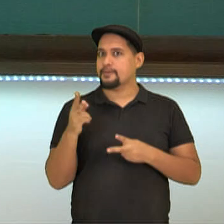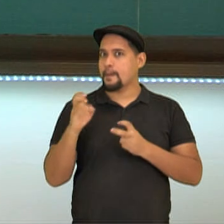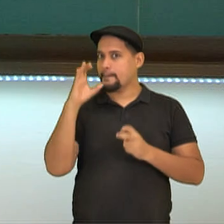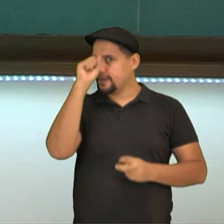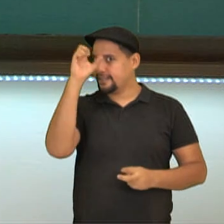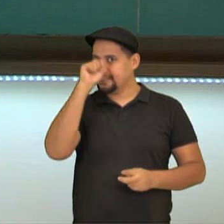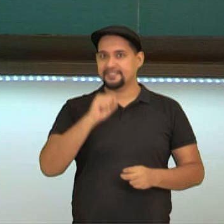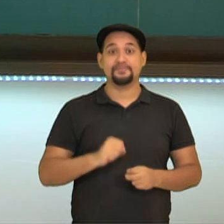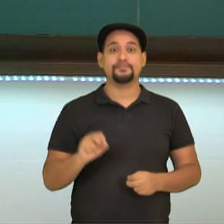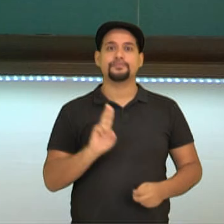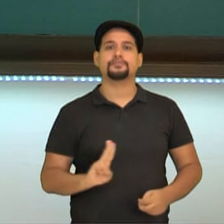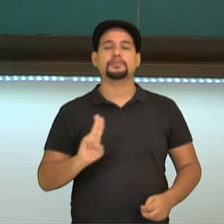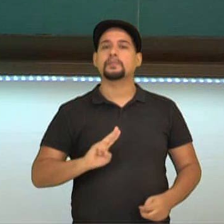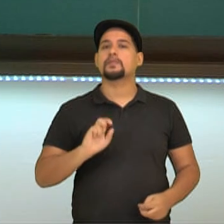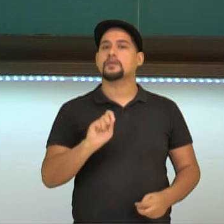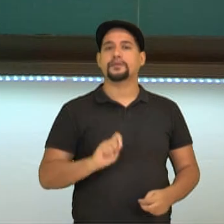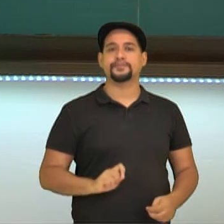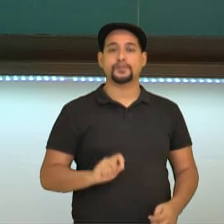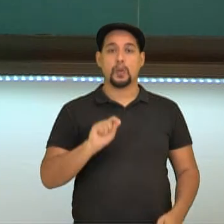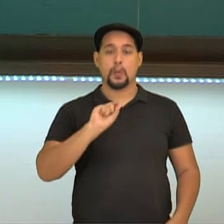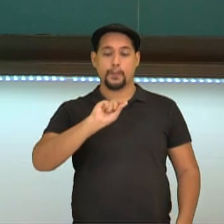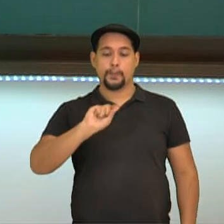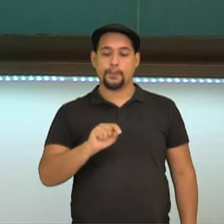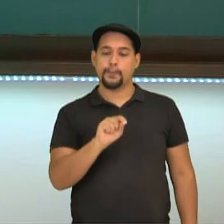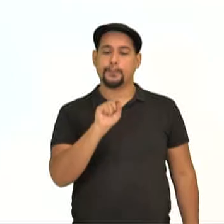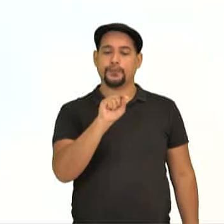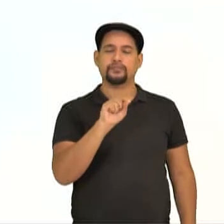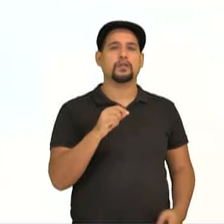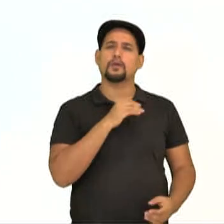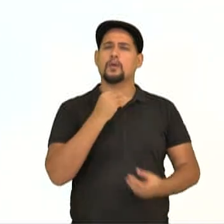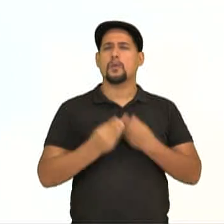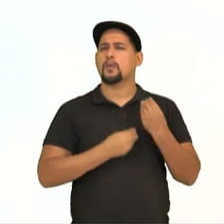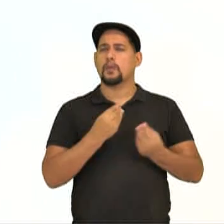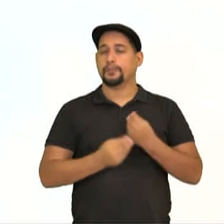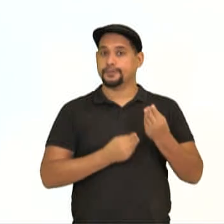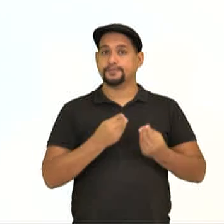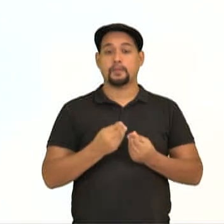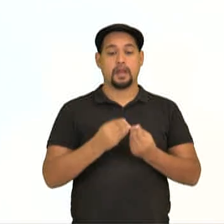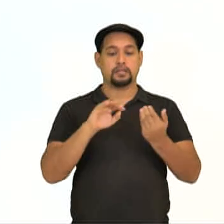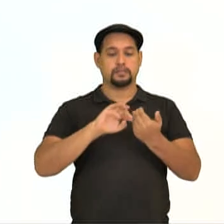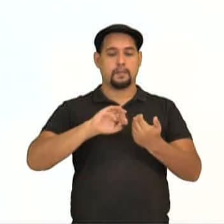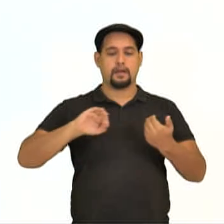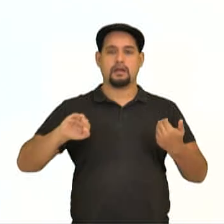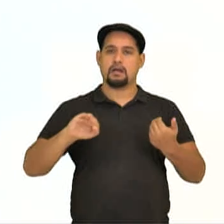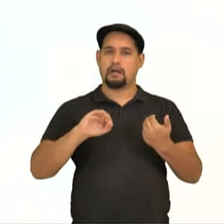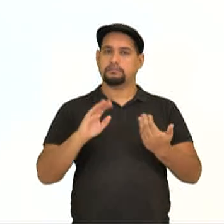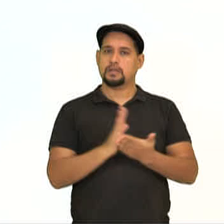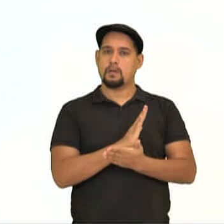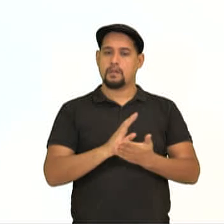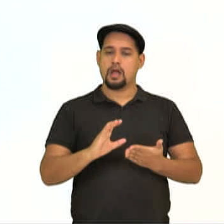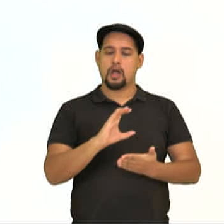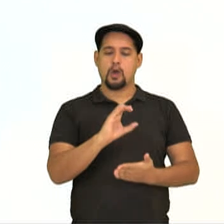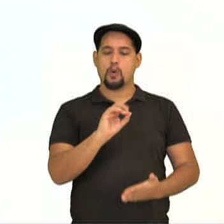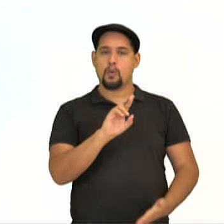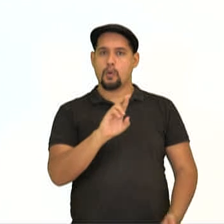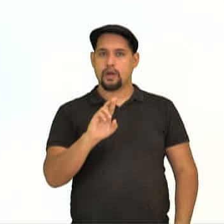ver? Então, nós usamos o ponto e vírgula para separar orações